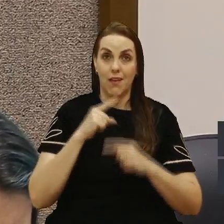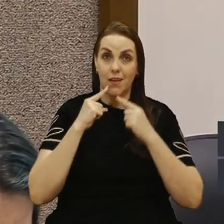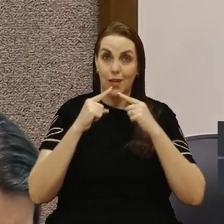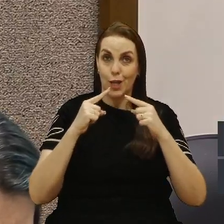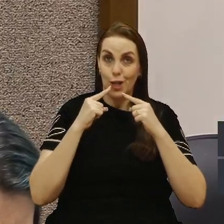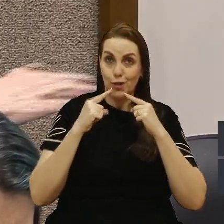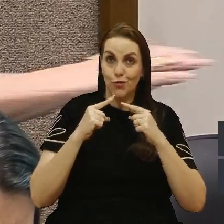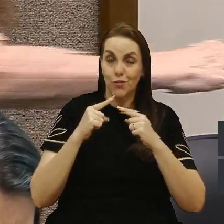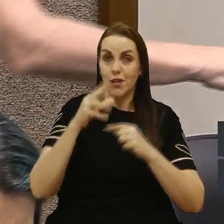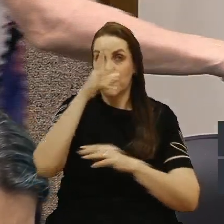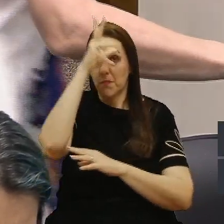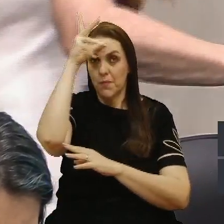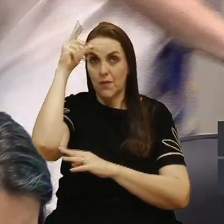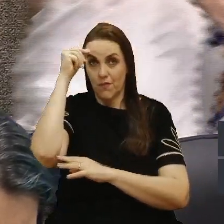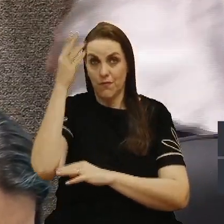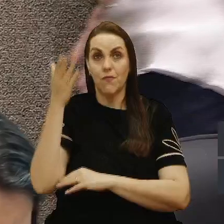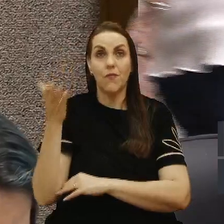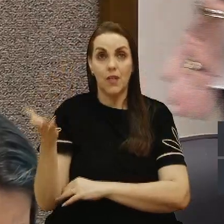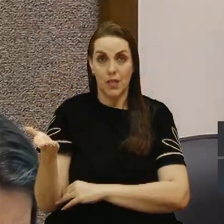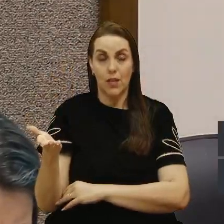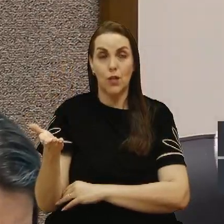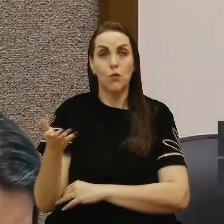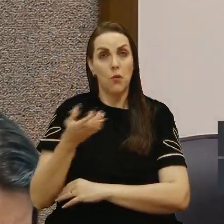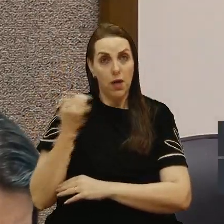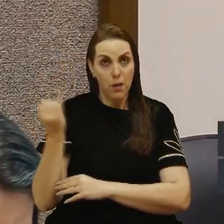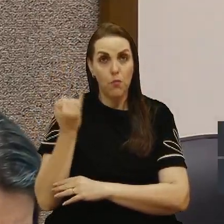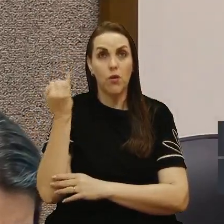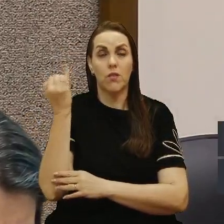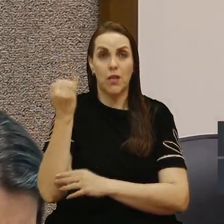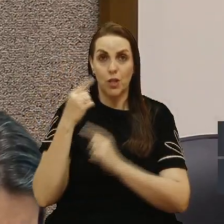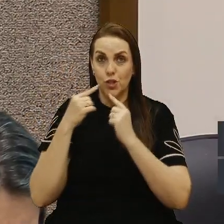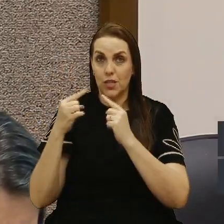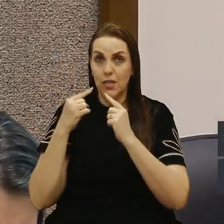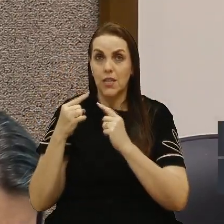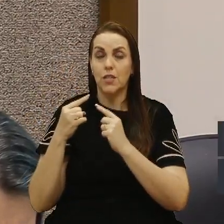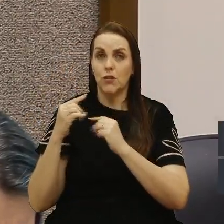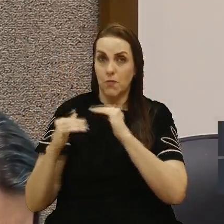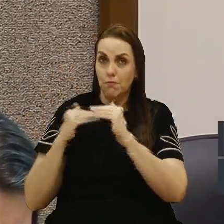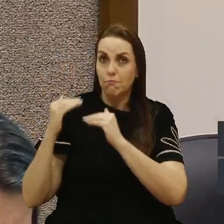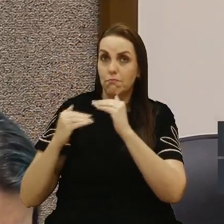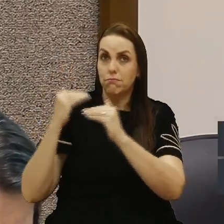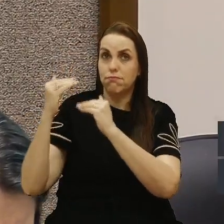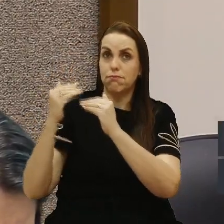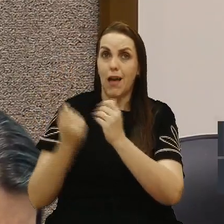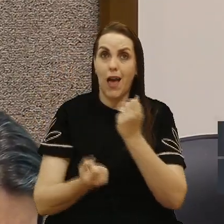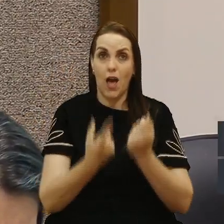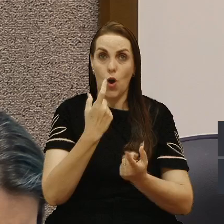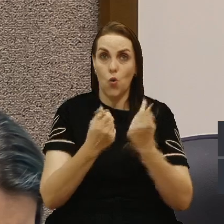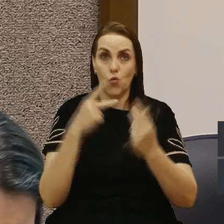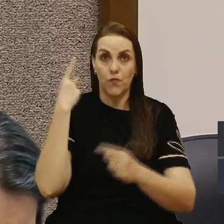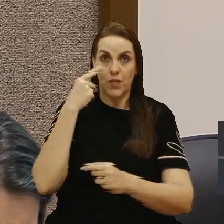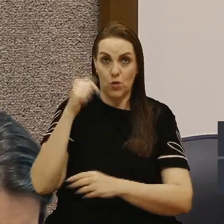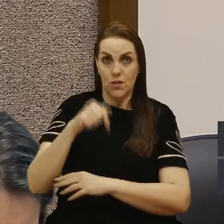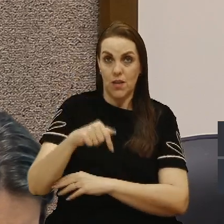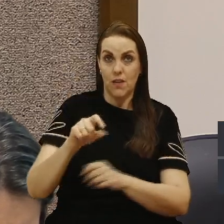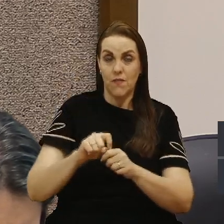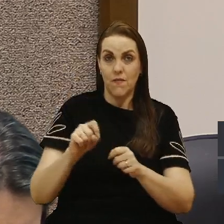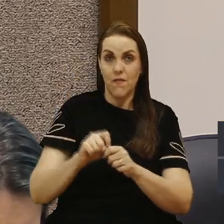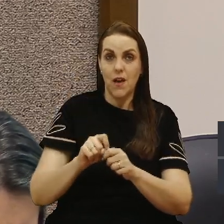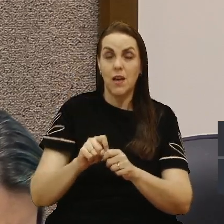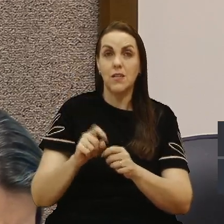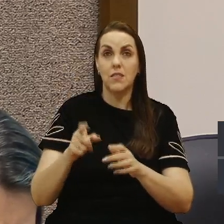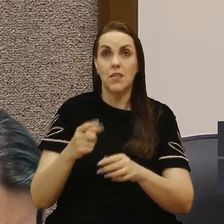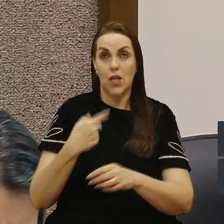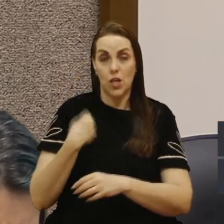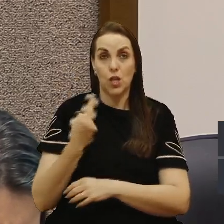ao prefeito municipal, e mesmo que seja construtiva, como é feita por alguns vereadores dessa casa, vereador Lucas,